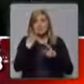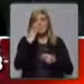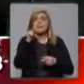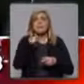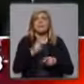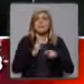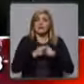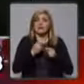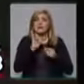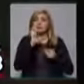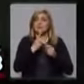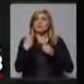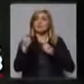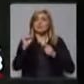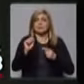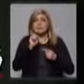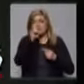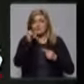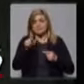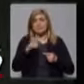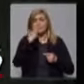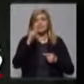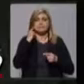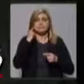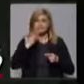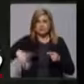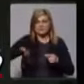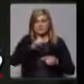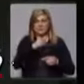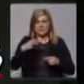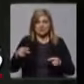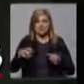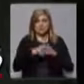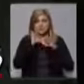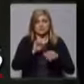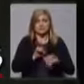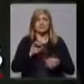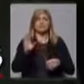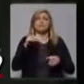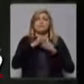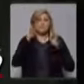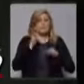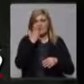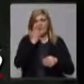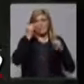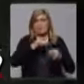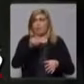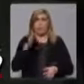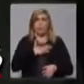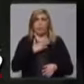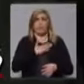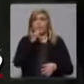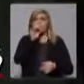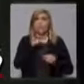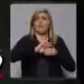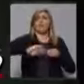de isolar a Alemanha será, de acordo com fontes próximas do Eurogrupo, votada ao fracasso, uma vez que ninguém quer colocar a